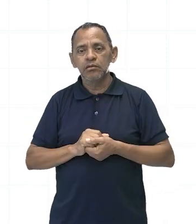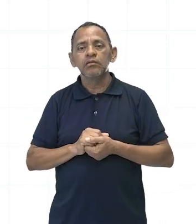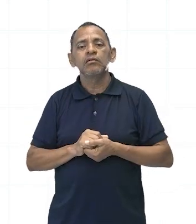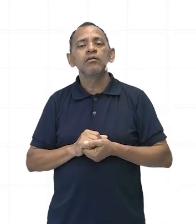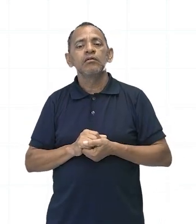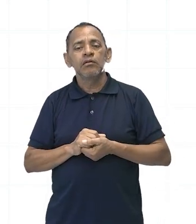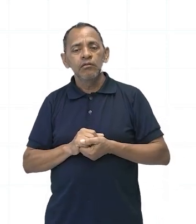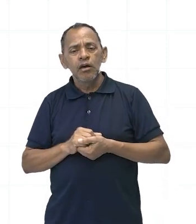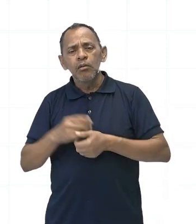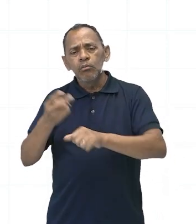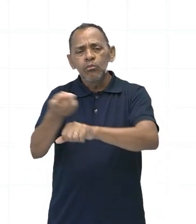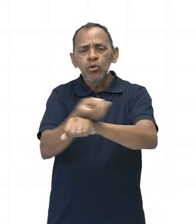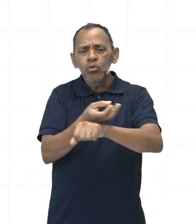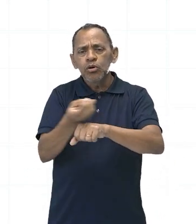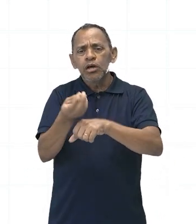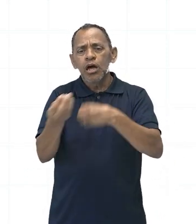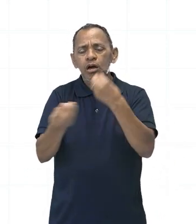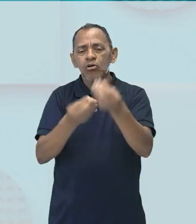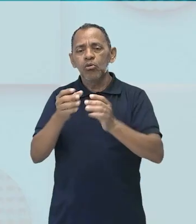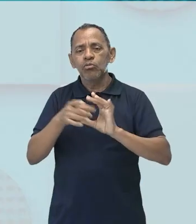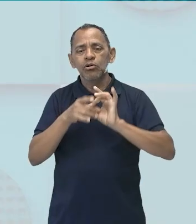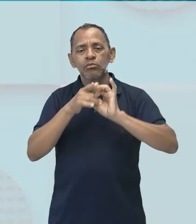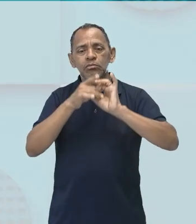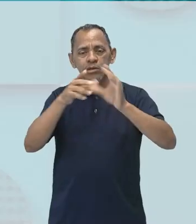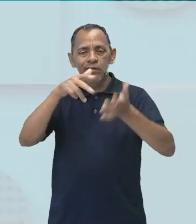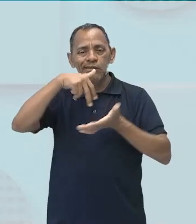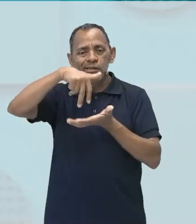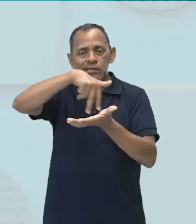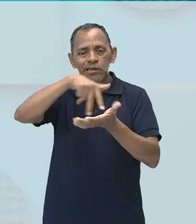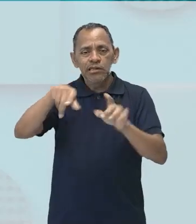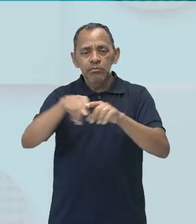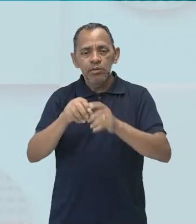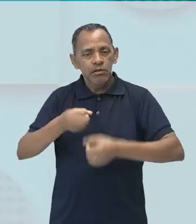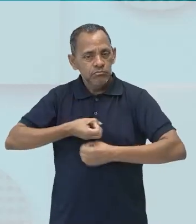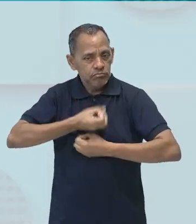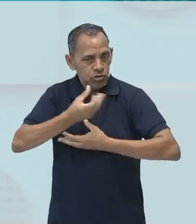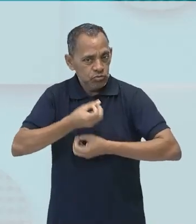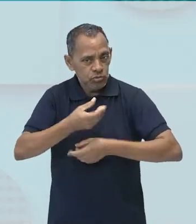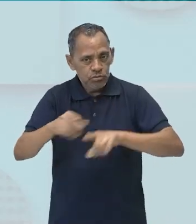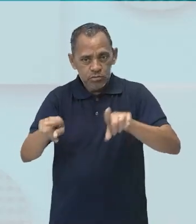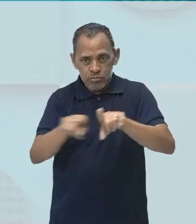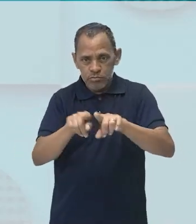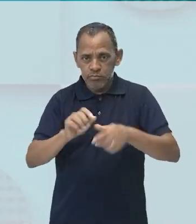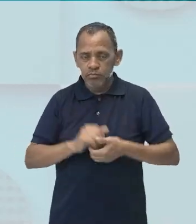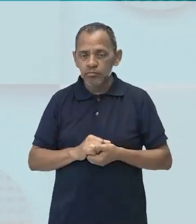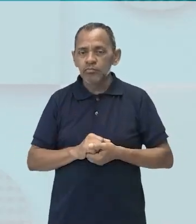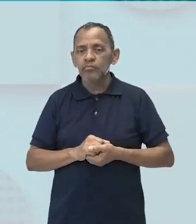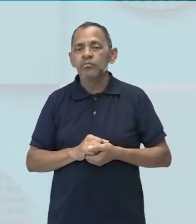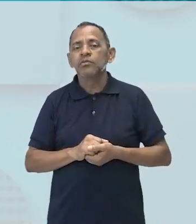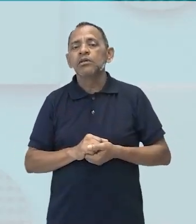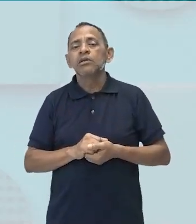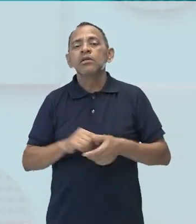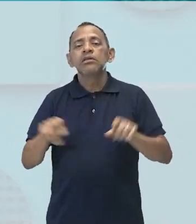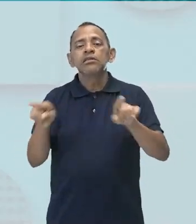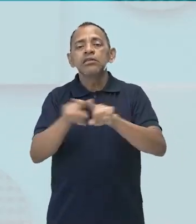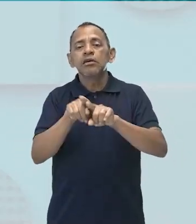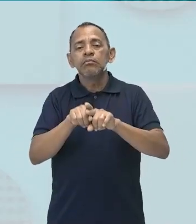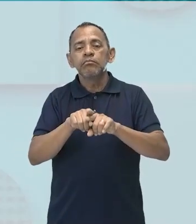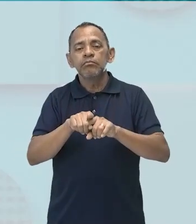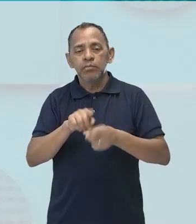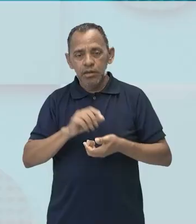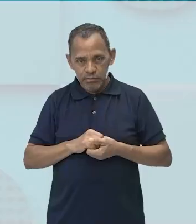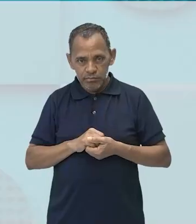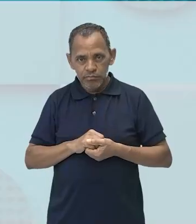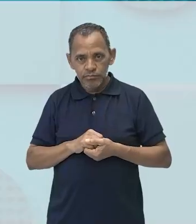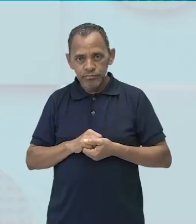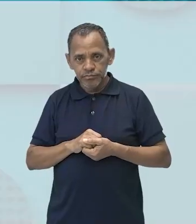buscar também essa liberdade na dança, essa expressão, ele vai também aderir a esse